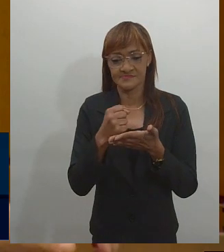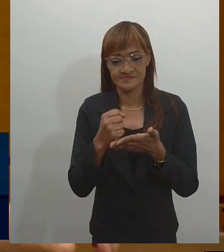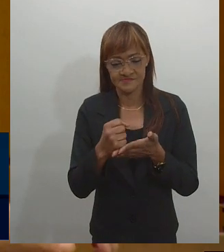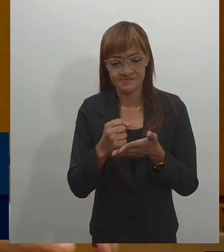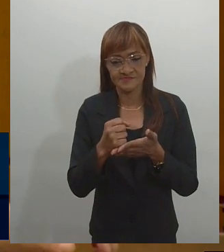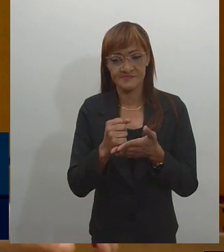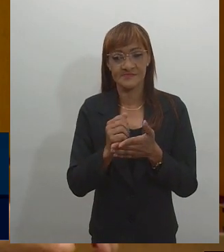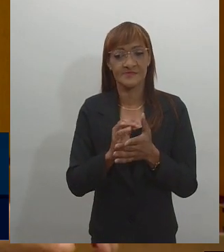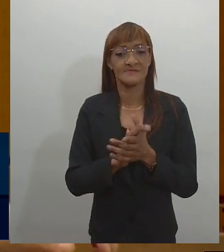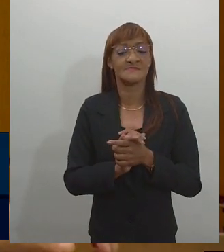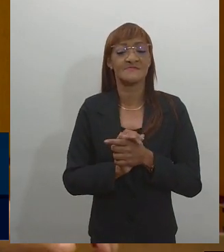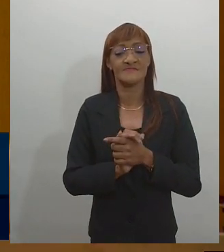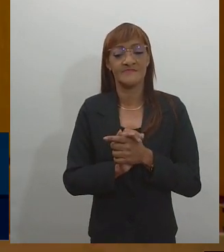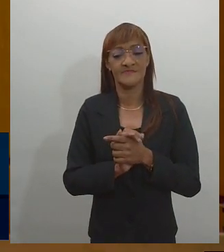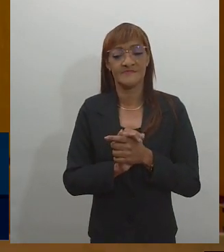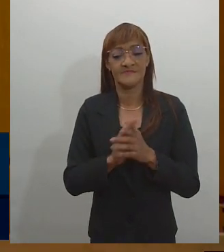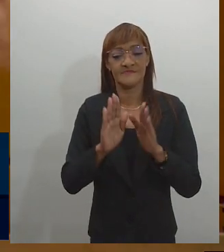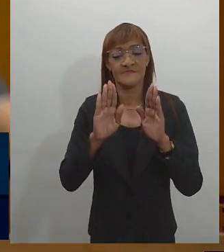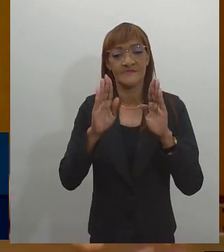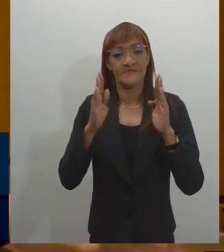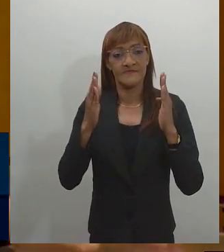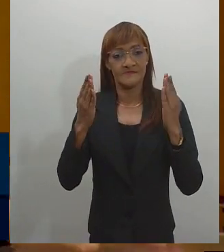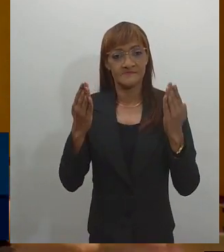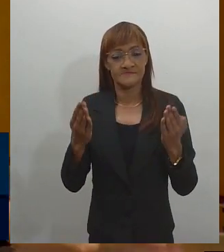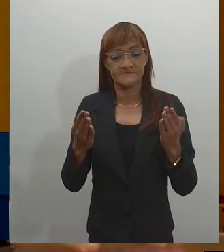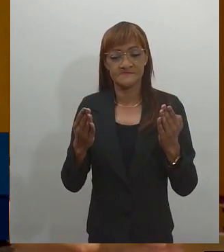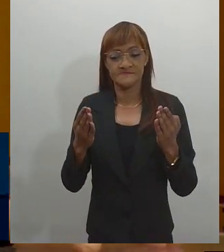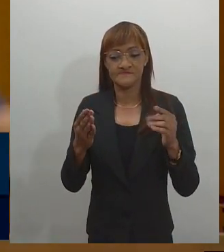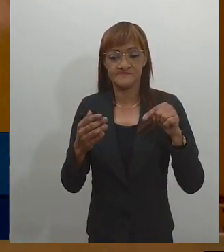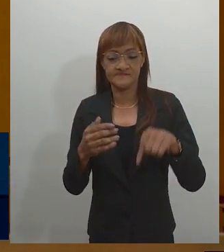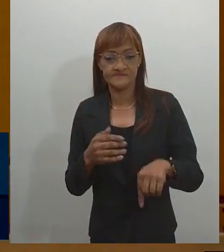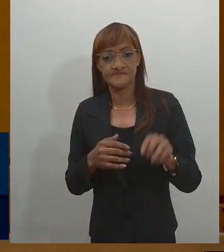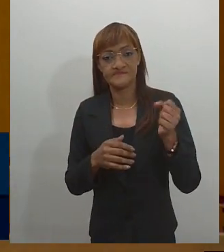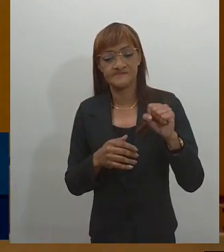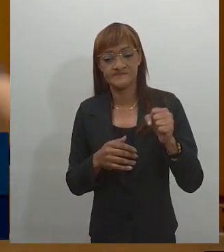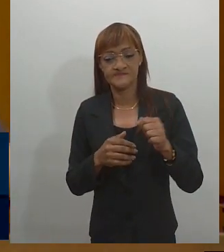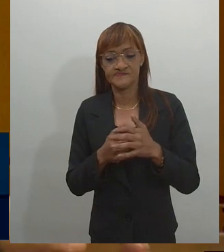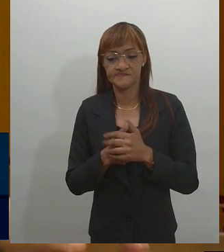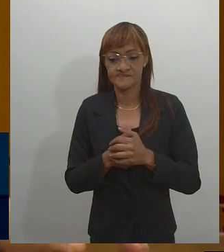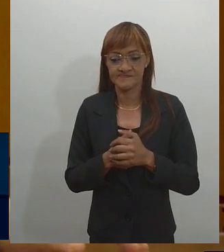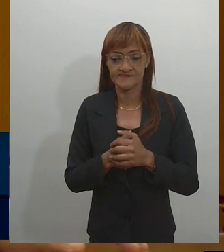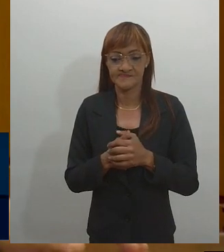aqui no estado de Sergipe. A última semana agora foi em Aquidaban, vi as fotos,